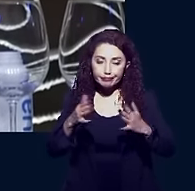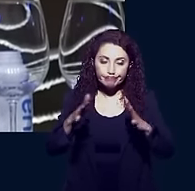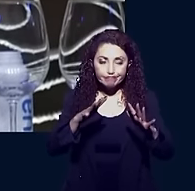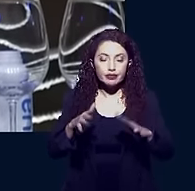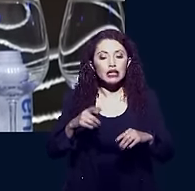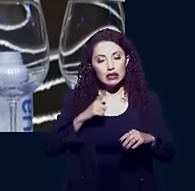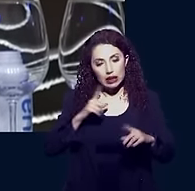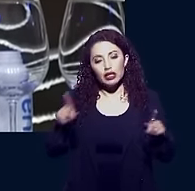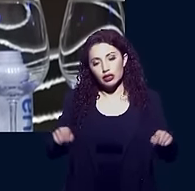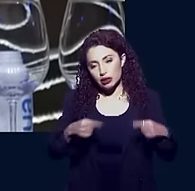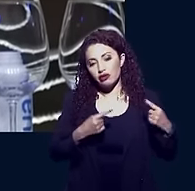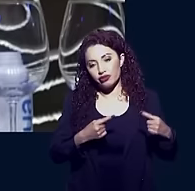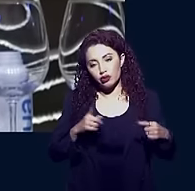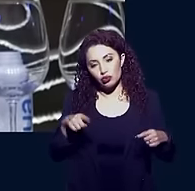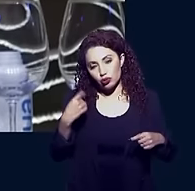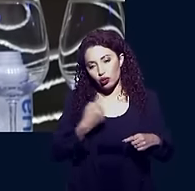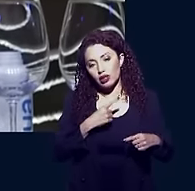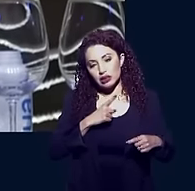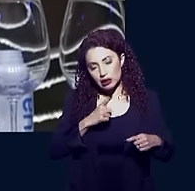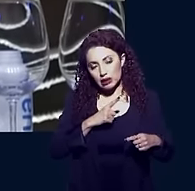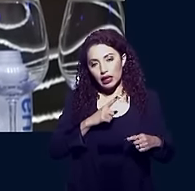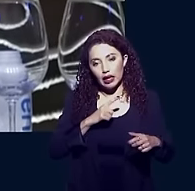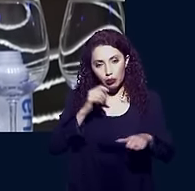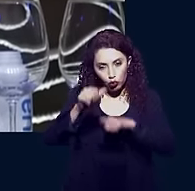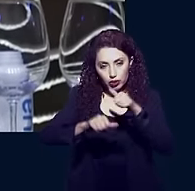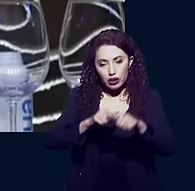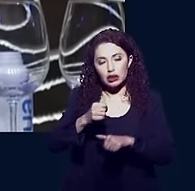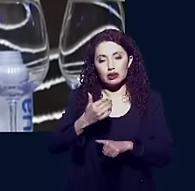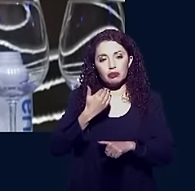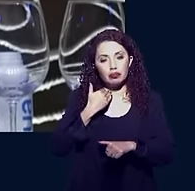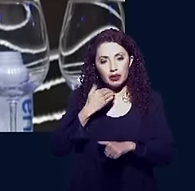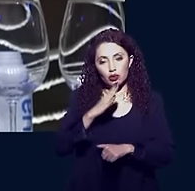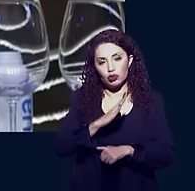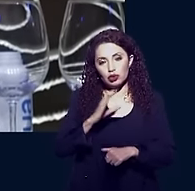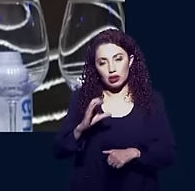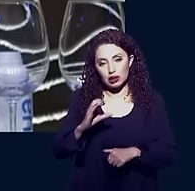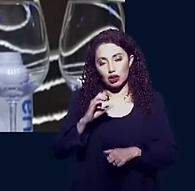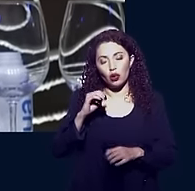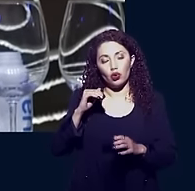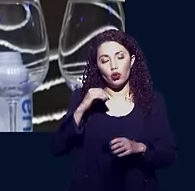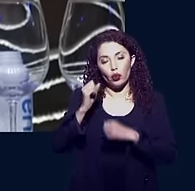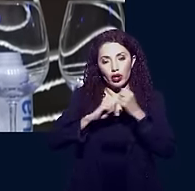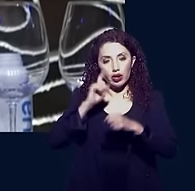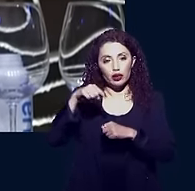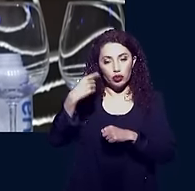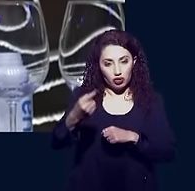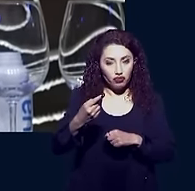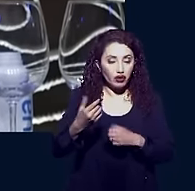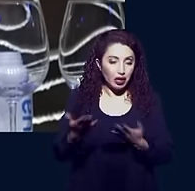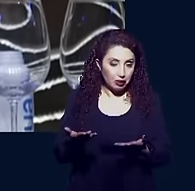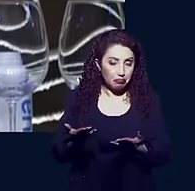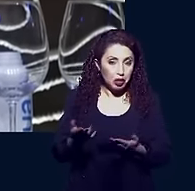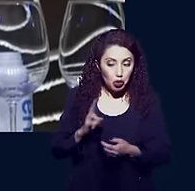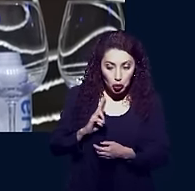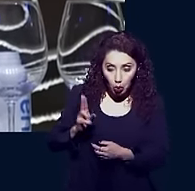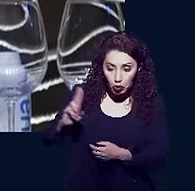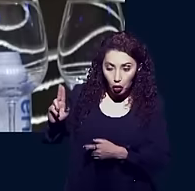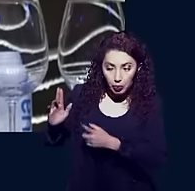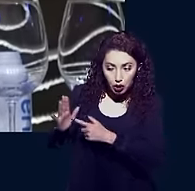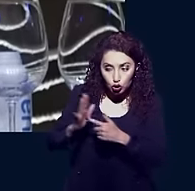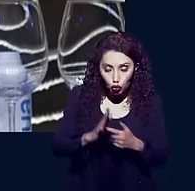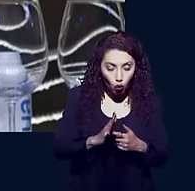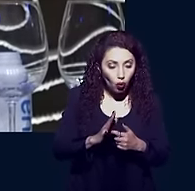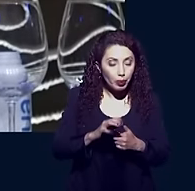que esse é o desafio tá eu acho que a gente tem a transição no BC ano que vem por mais que as nomeações até agora tenham sido muito bem recebidas e foram mesmo